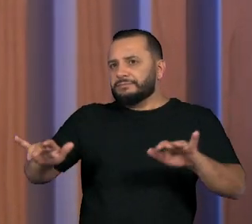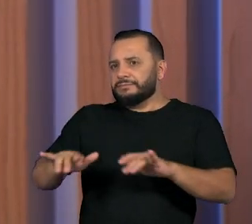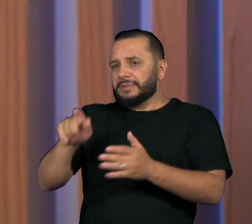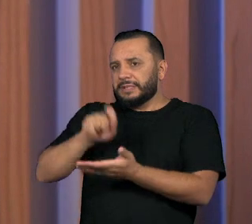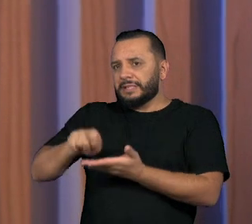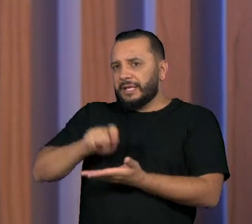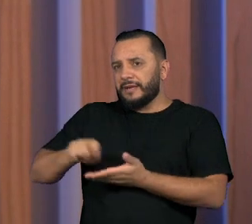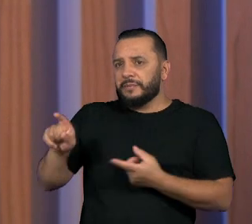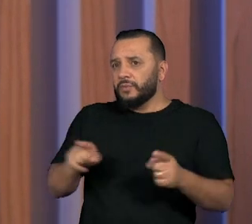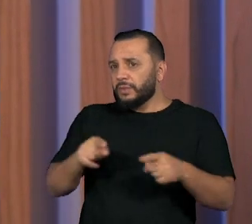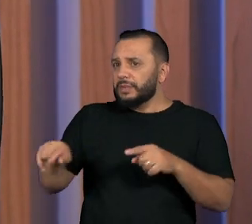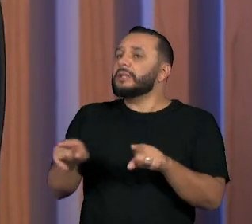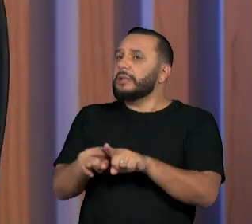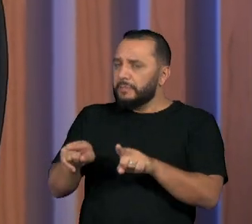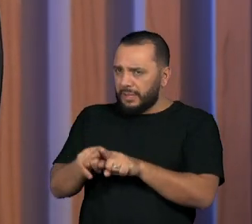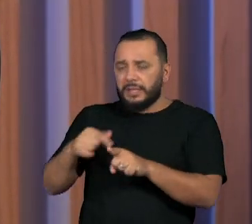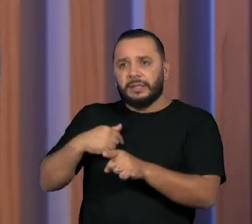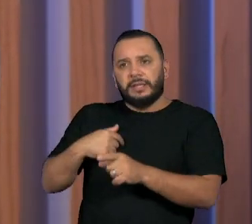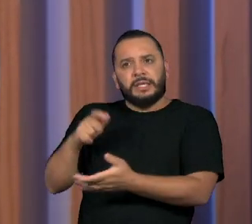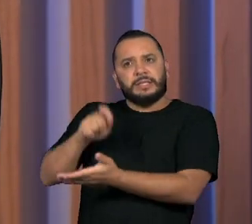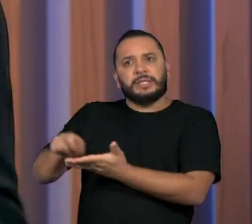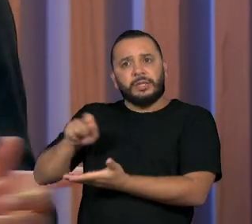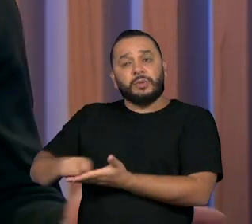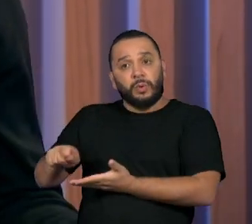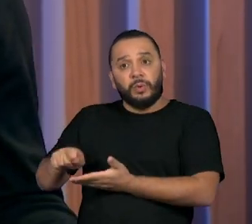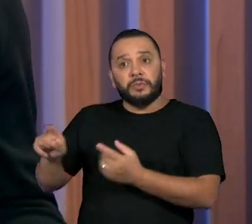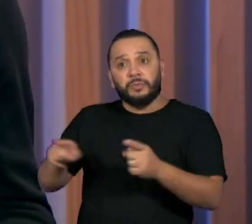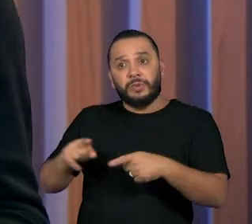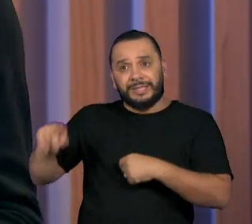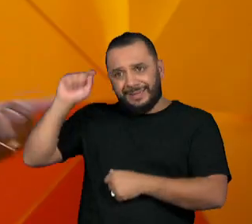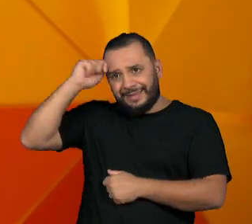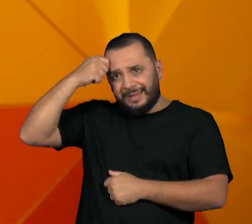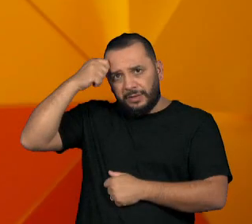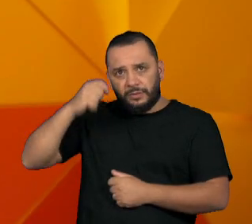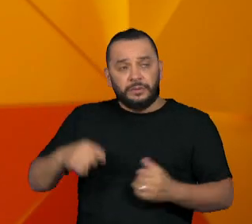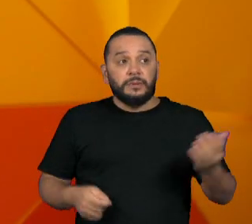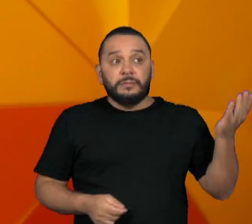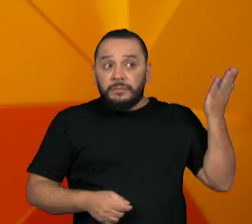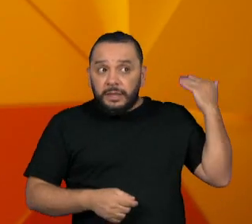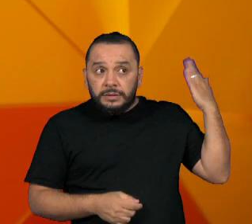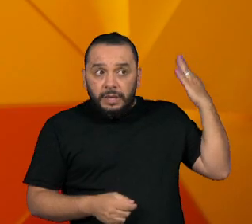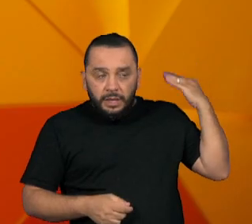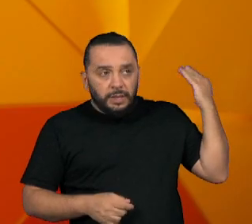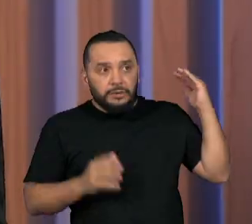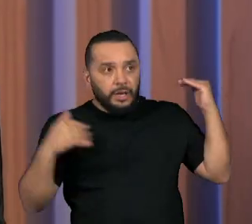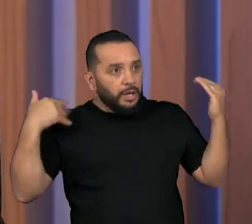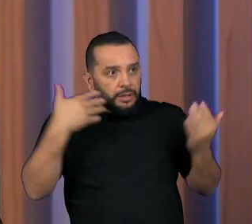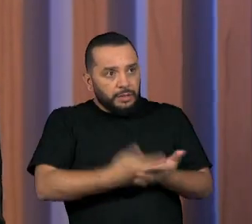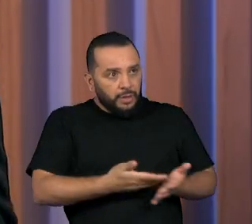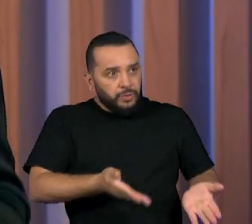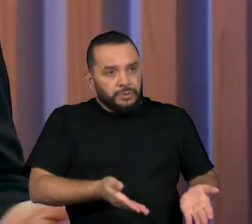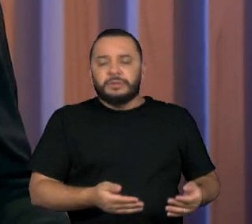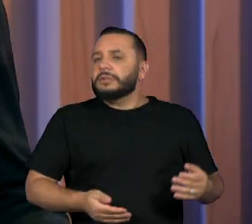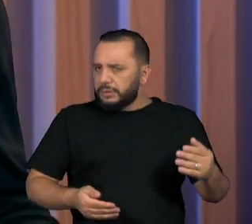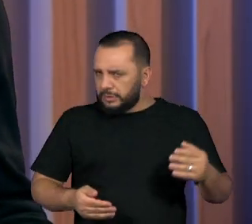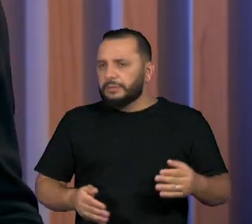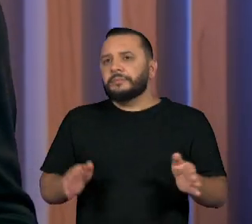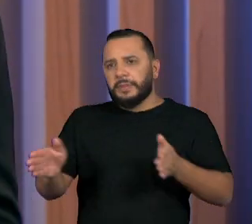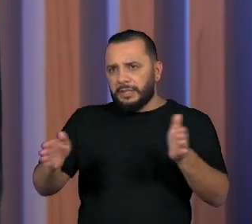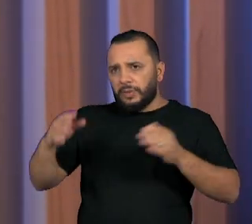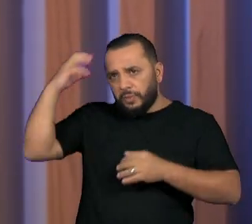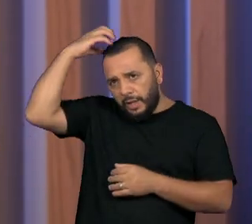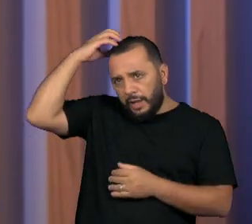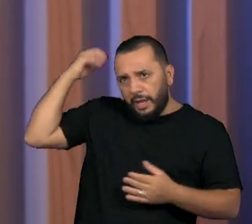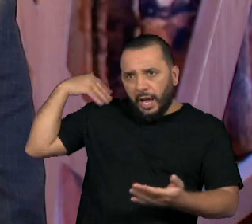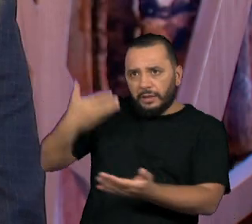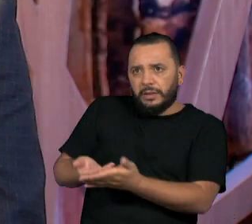compositores negros também, né? O que isso o Toró já falou, desde aquela época desde do aquela Brasil época Império. Do Império, isso. O que o Toró falou